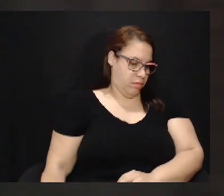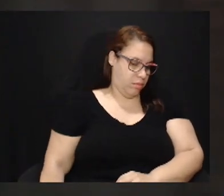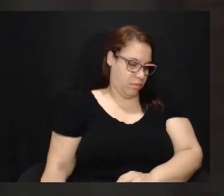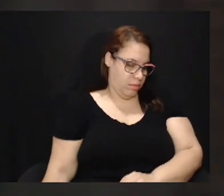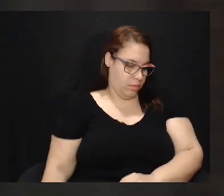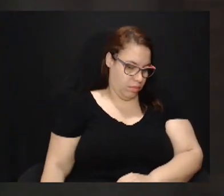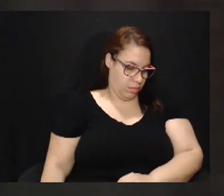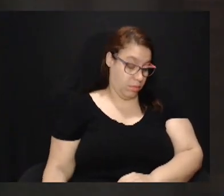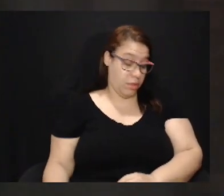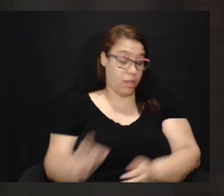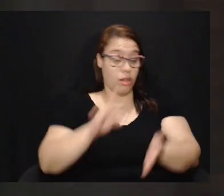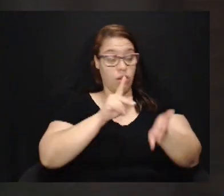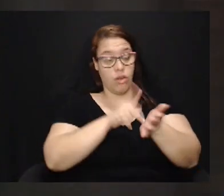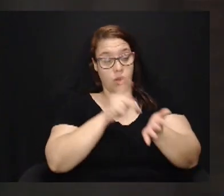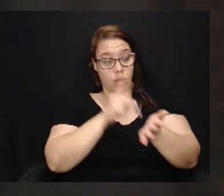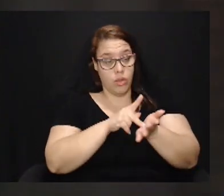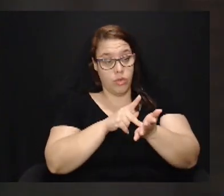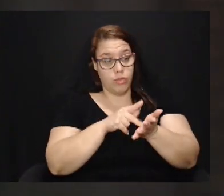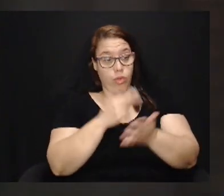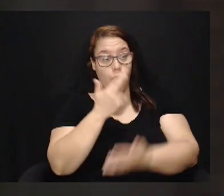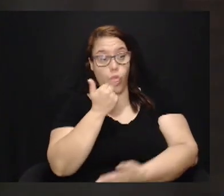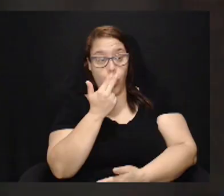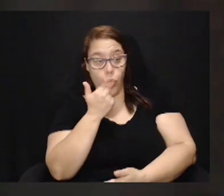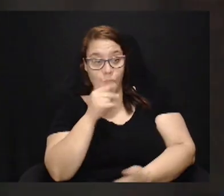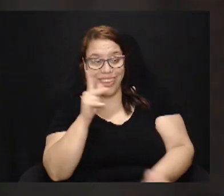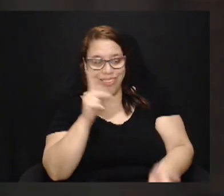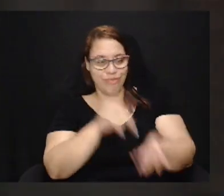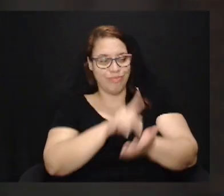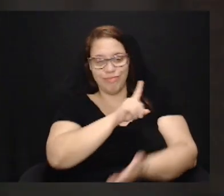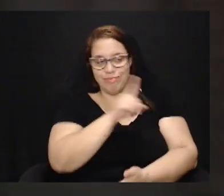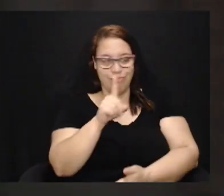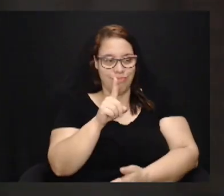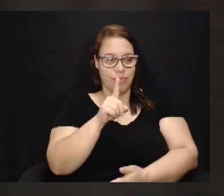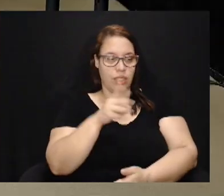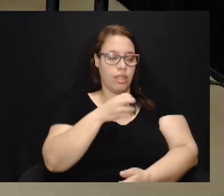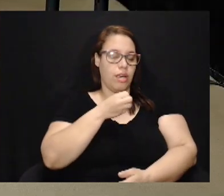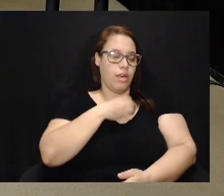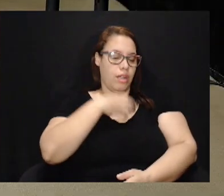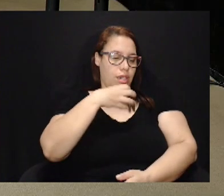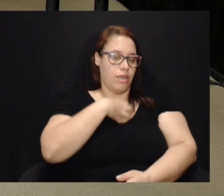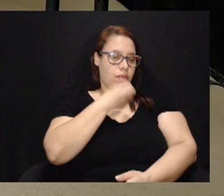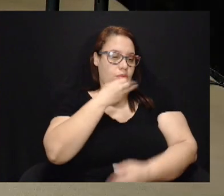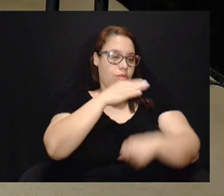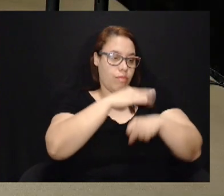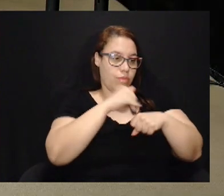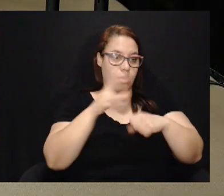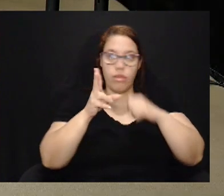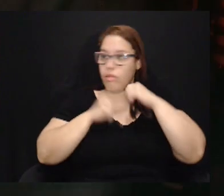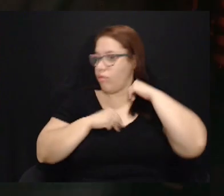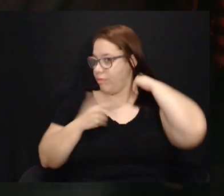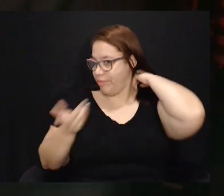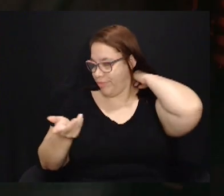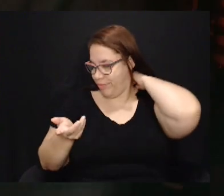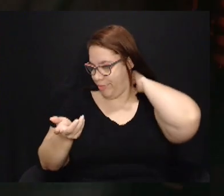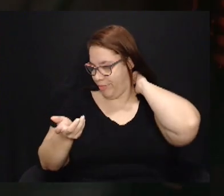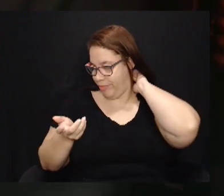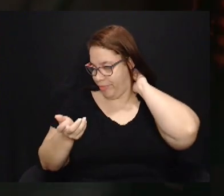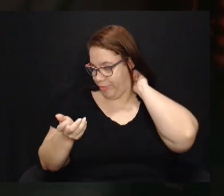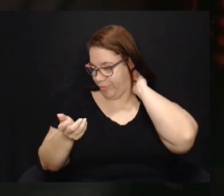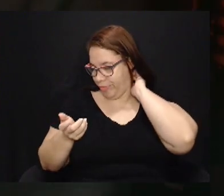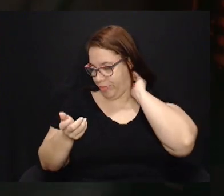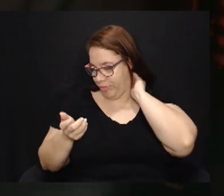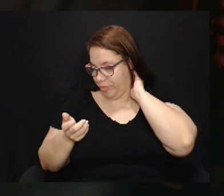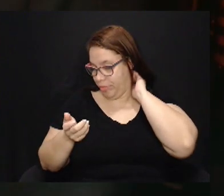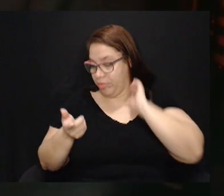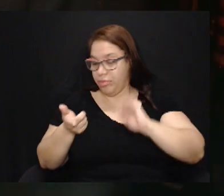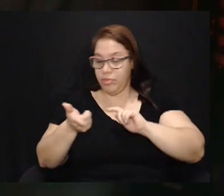realmente nutrir e não trazer recompensas emocionais. Nossa, né? Se a gente para analisar, é o autoconhecimento, né?